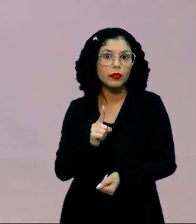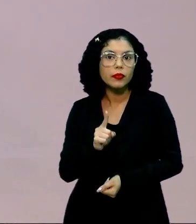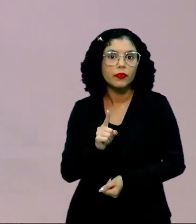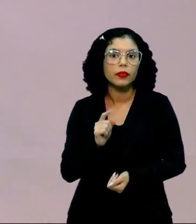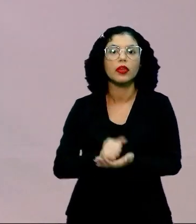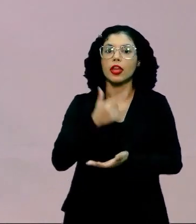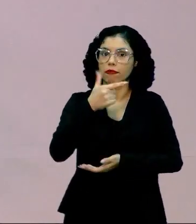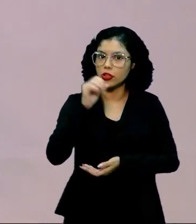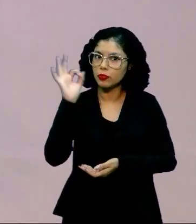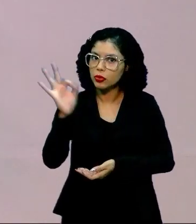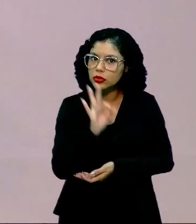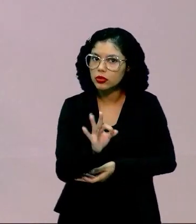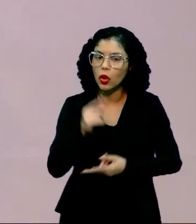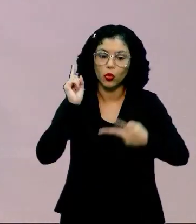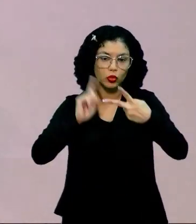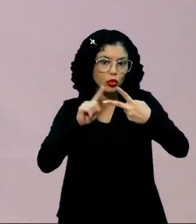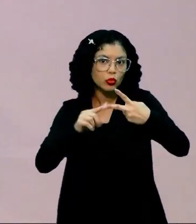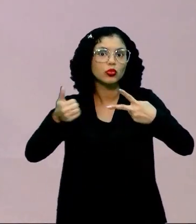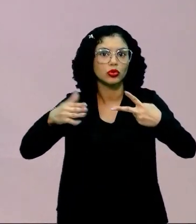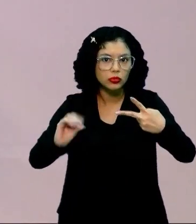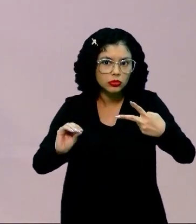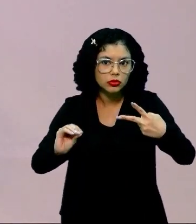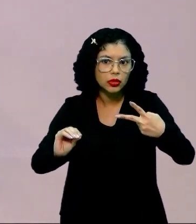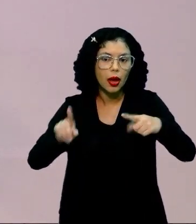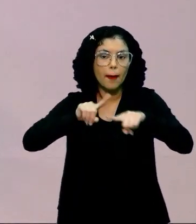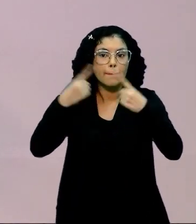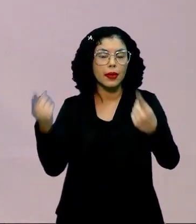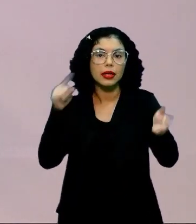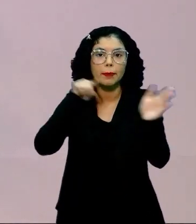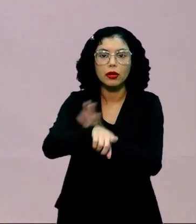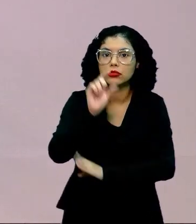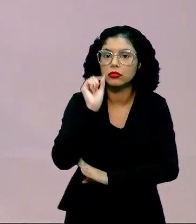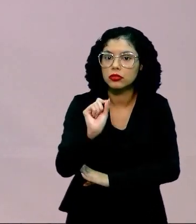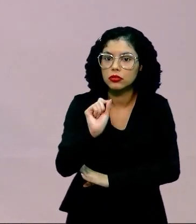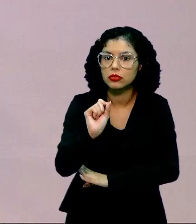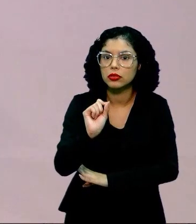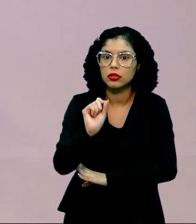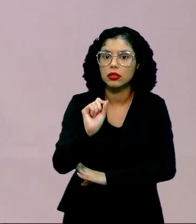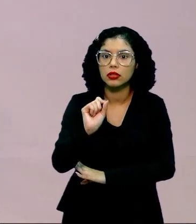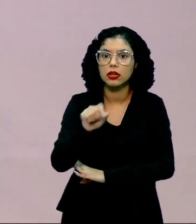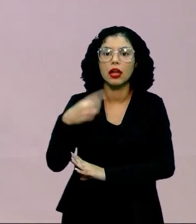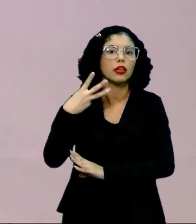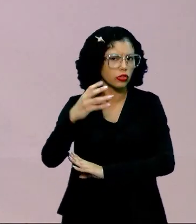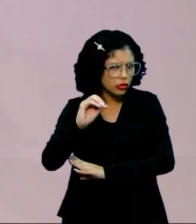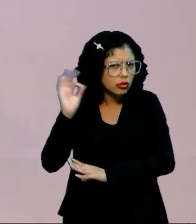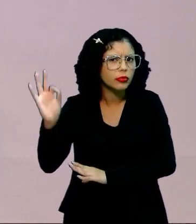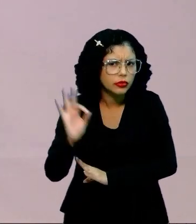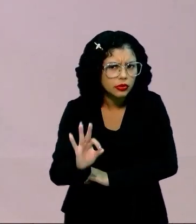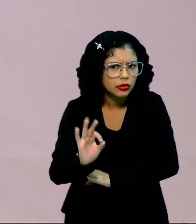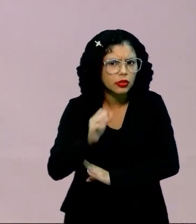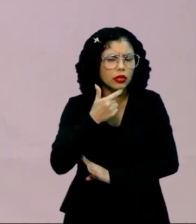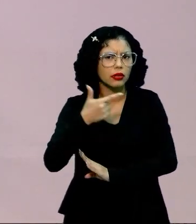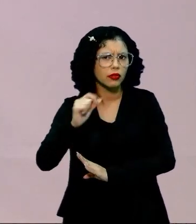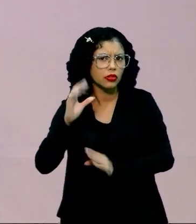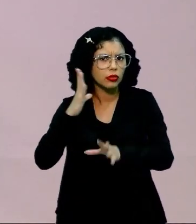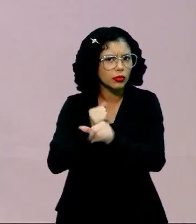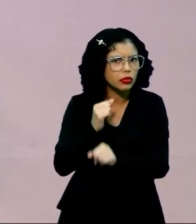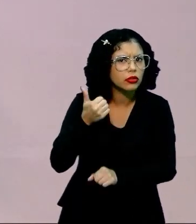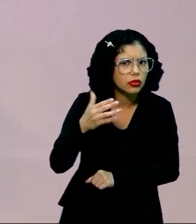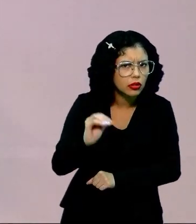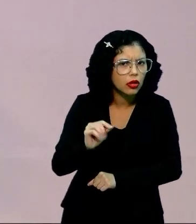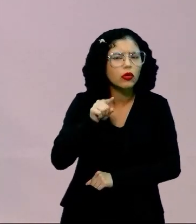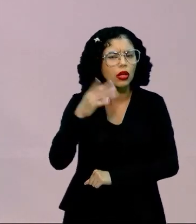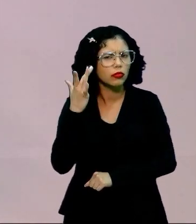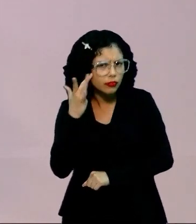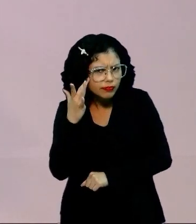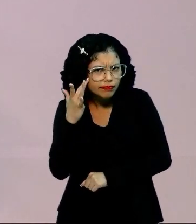de 20%, o segundo de 10%. Mas a pergunta é, o desconto é de 30%? 20 mais 10? O que